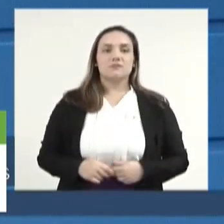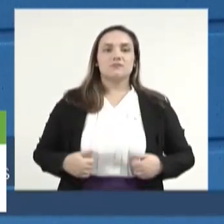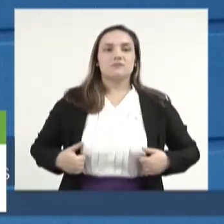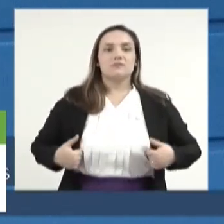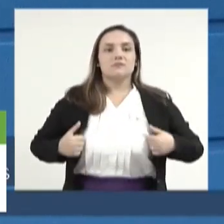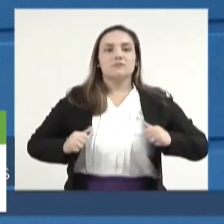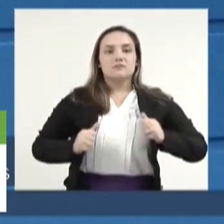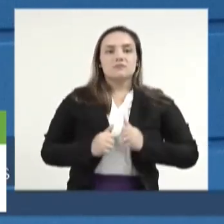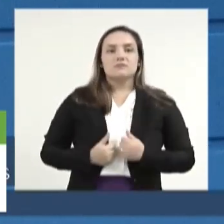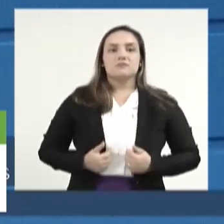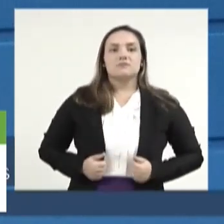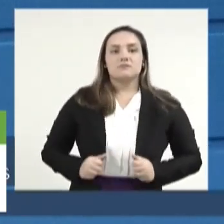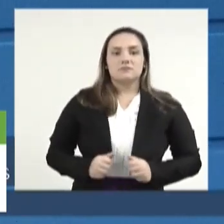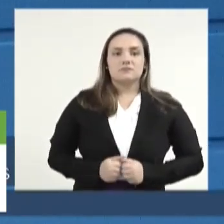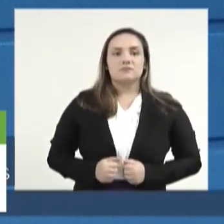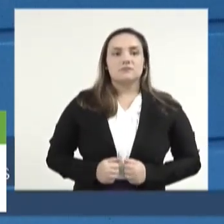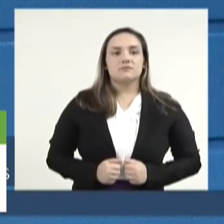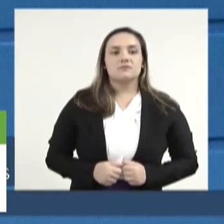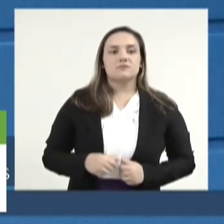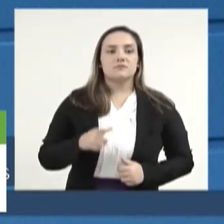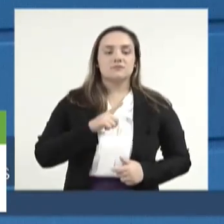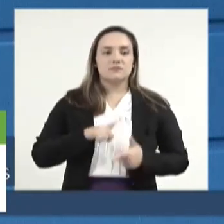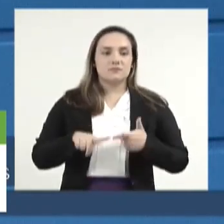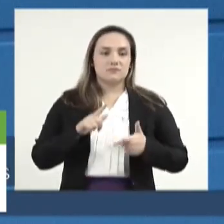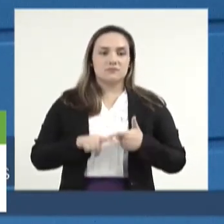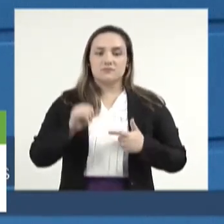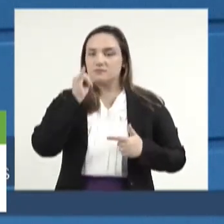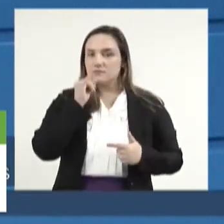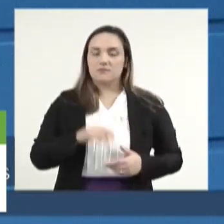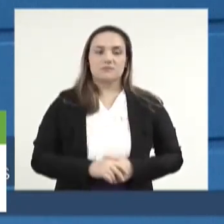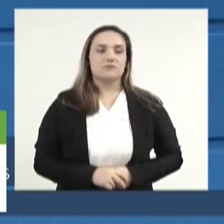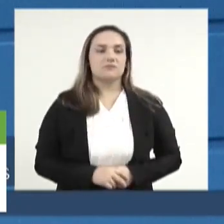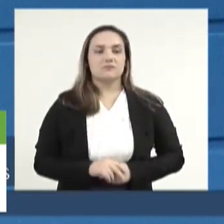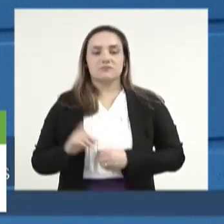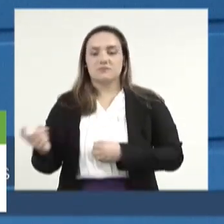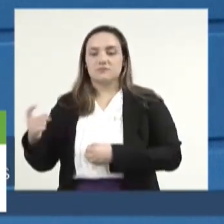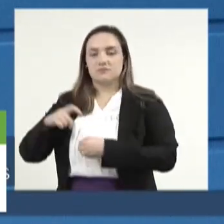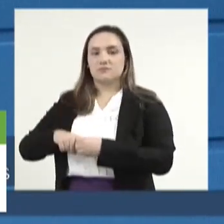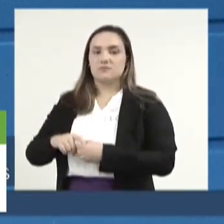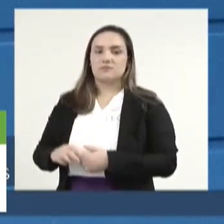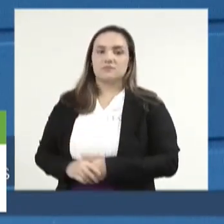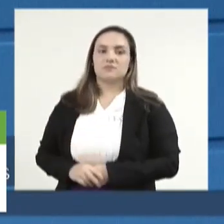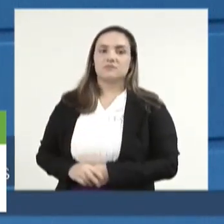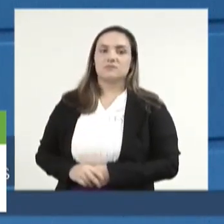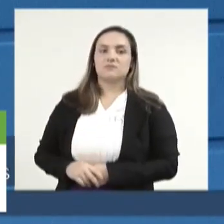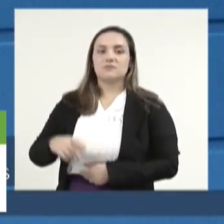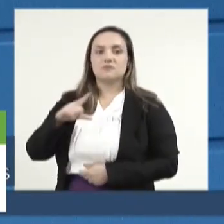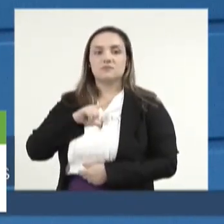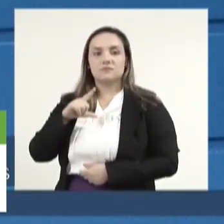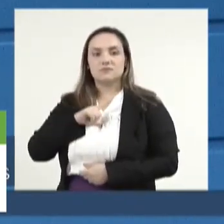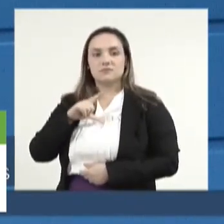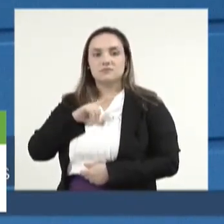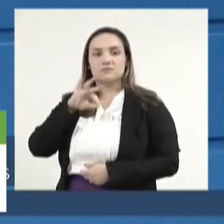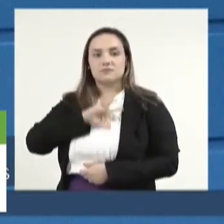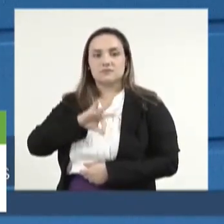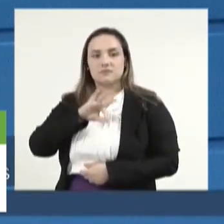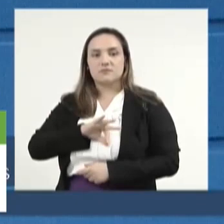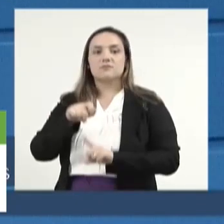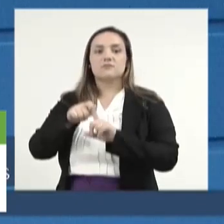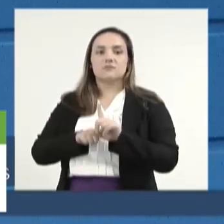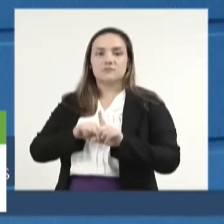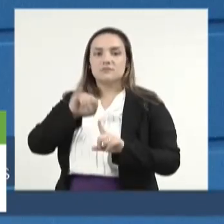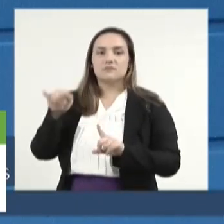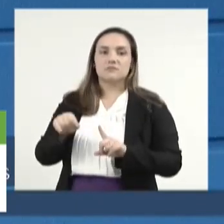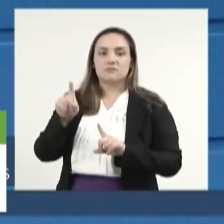dizer, sendo conduzida de forma equivocada. O funcionário contratado, ele recebia no mês de janeiro. Então,